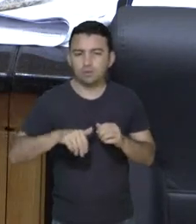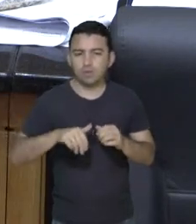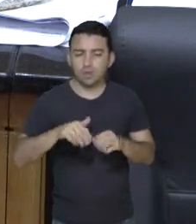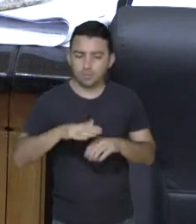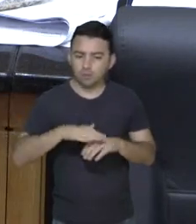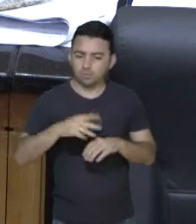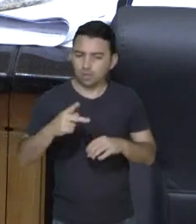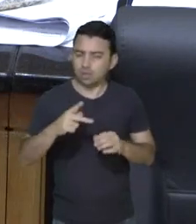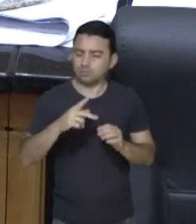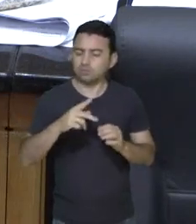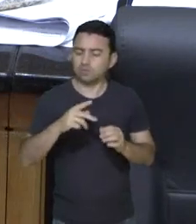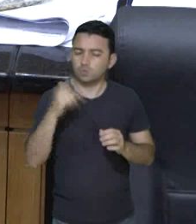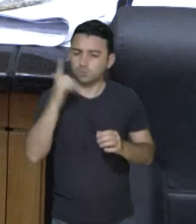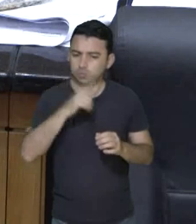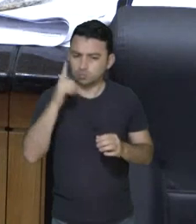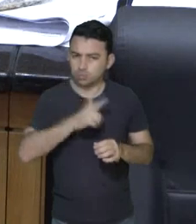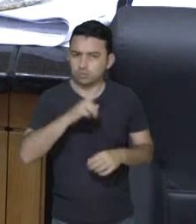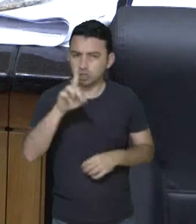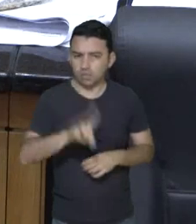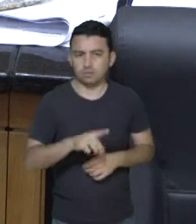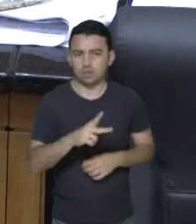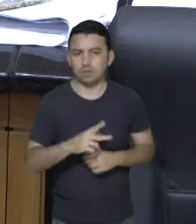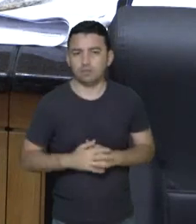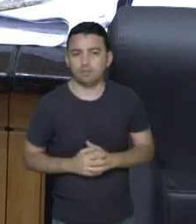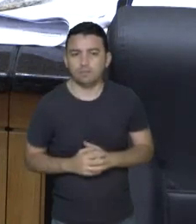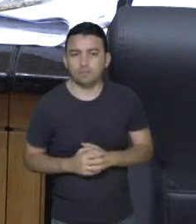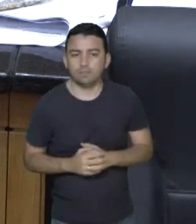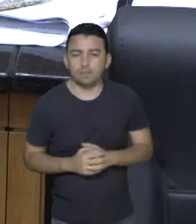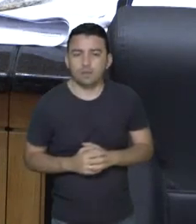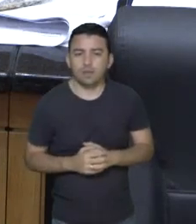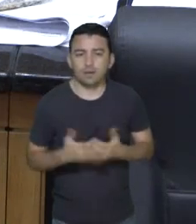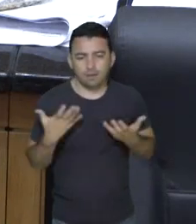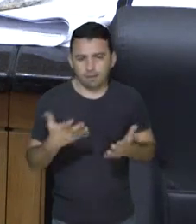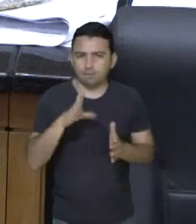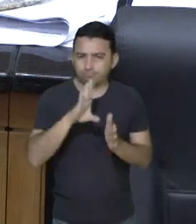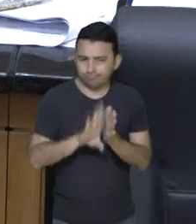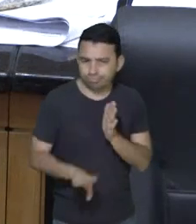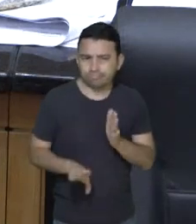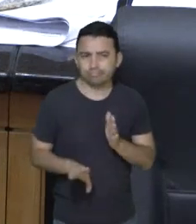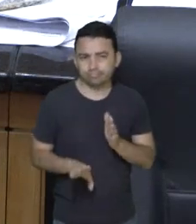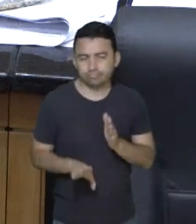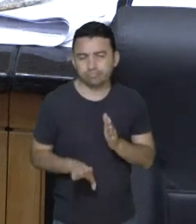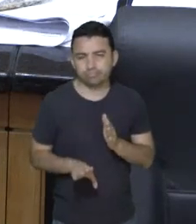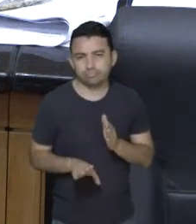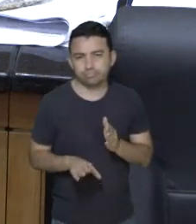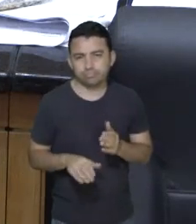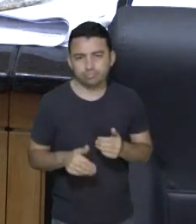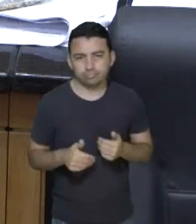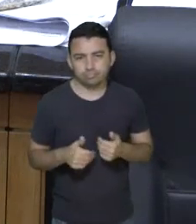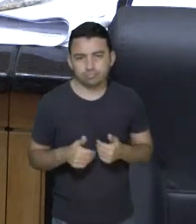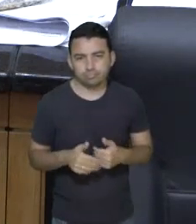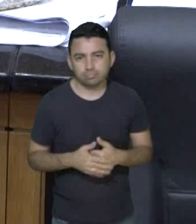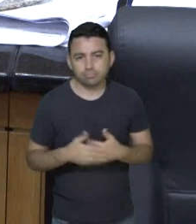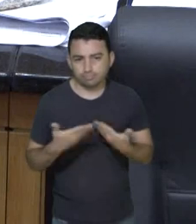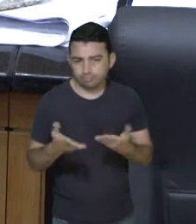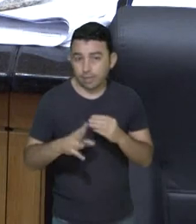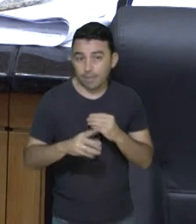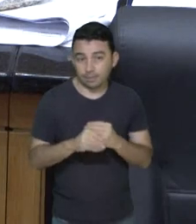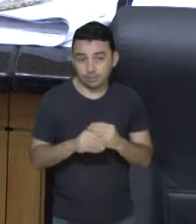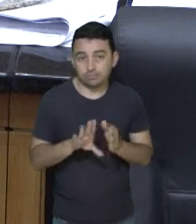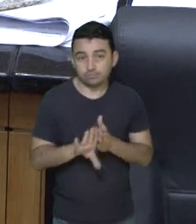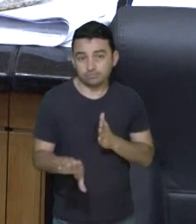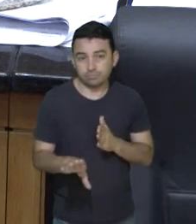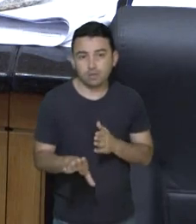essa atribuição. Então, só queria pedir que a gente derrubasse essa emenda, né, e